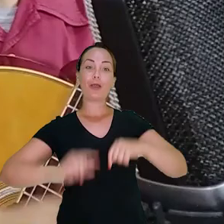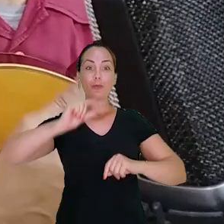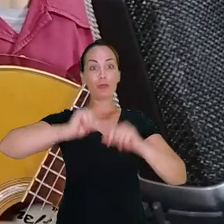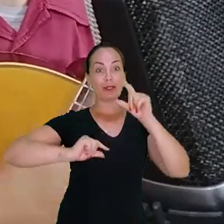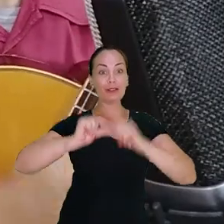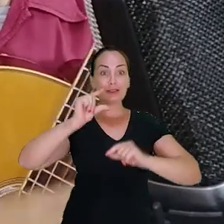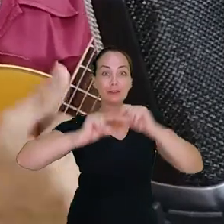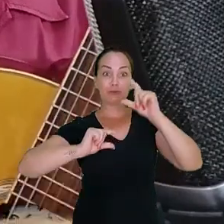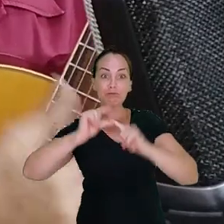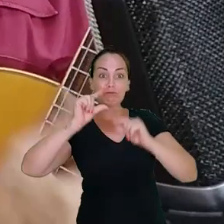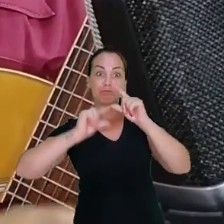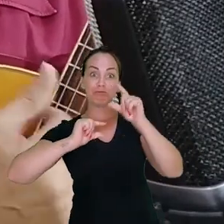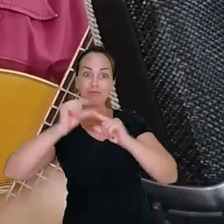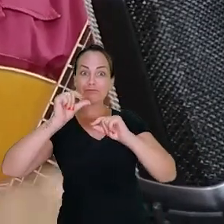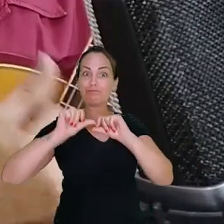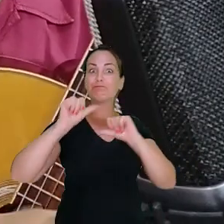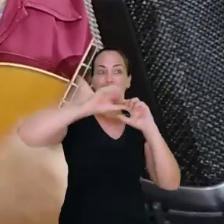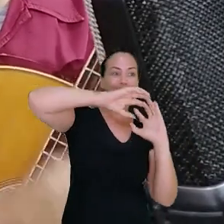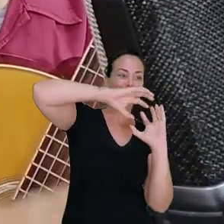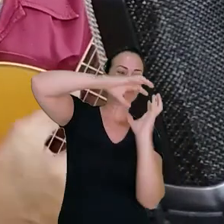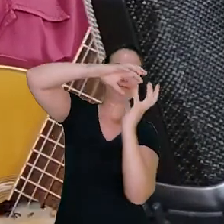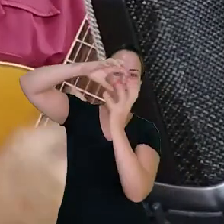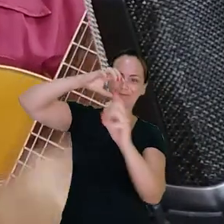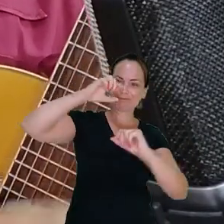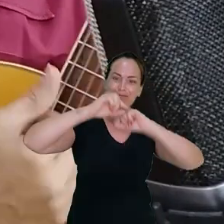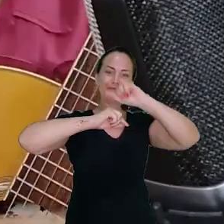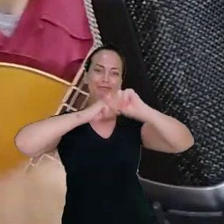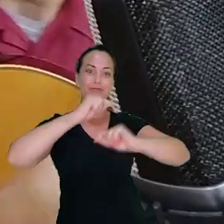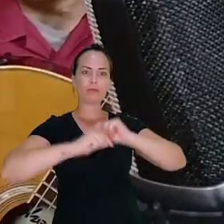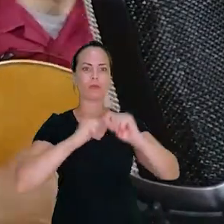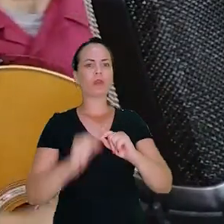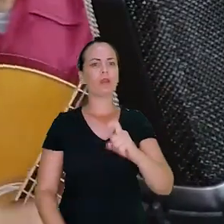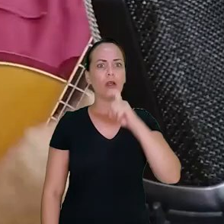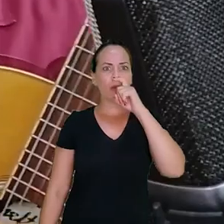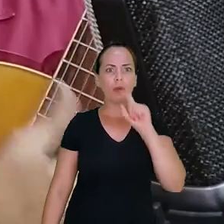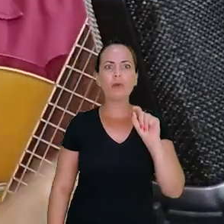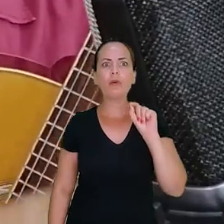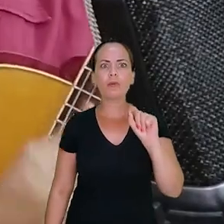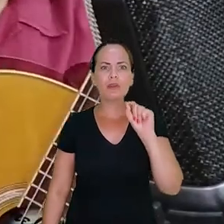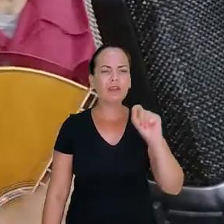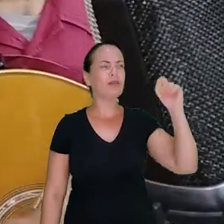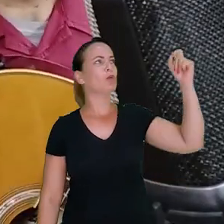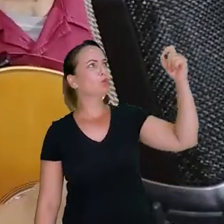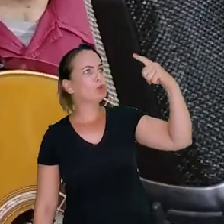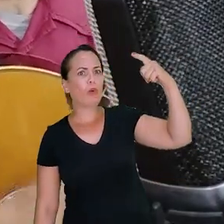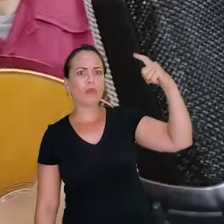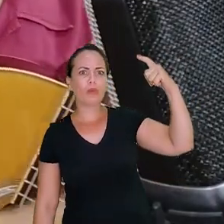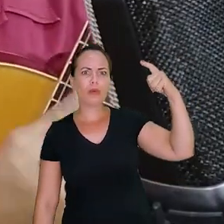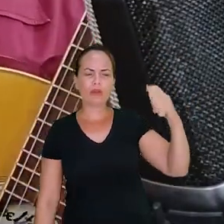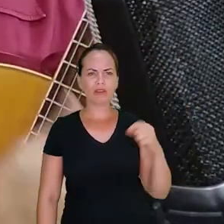uma estrela, em volta gira nosso planeta. Papai, o que é o